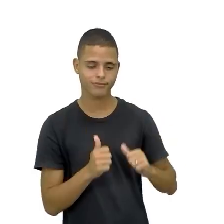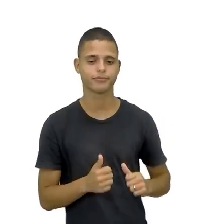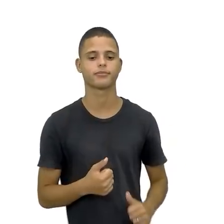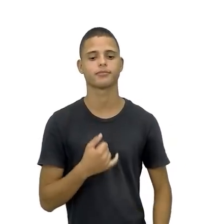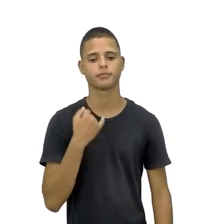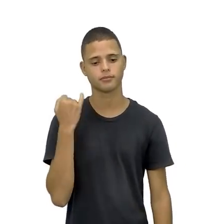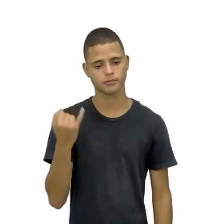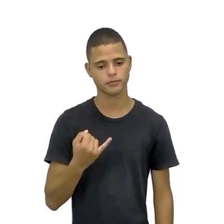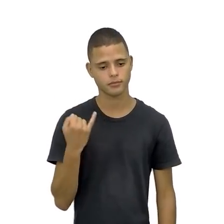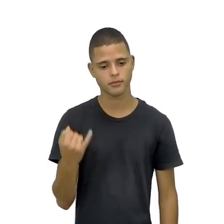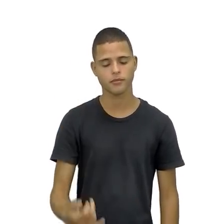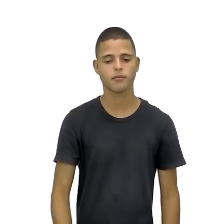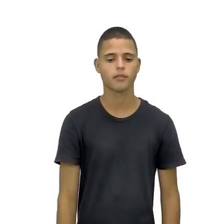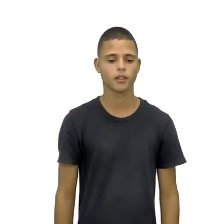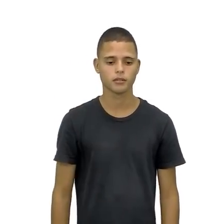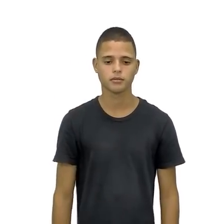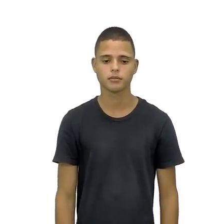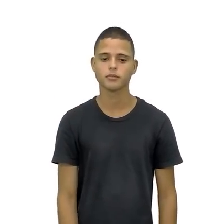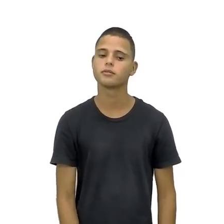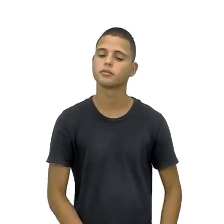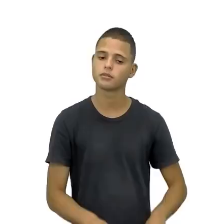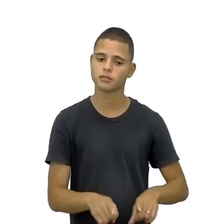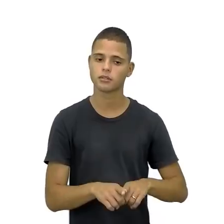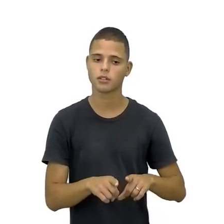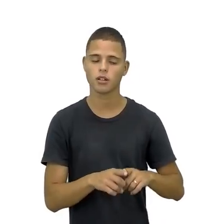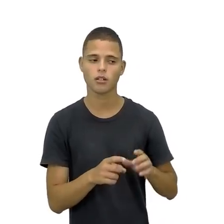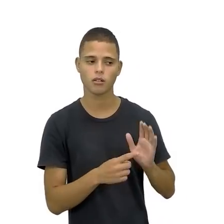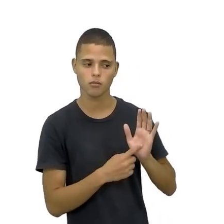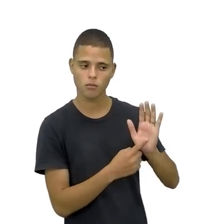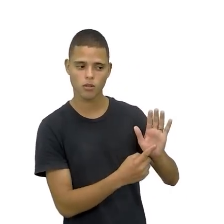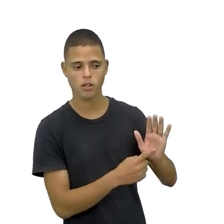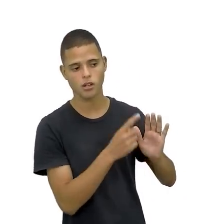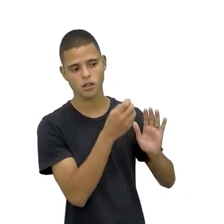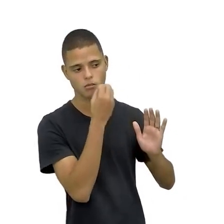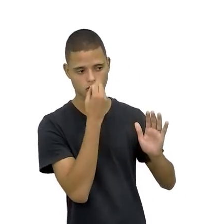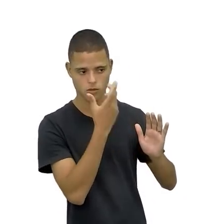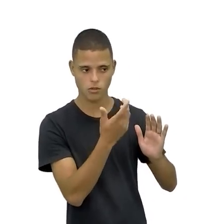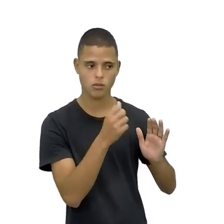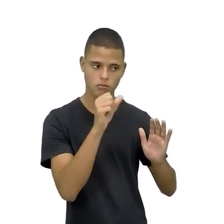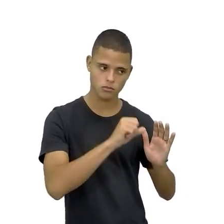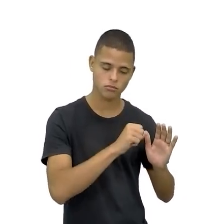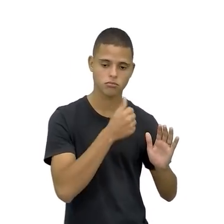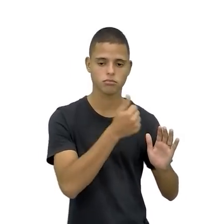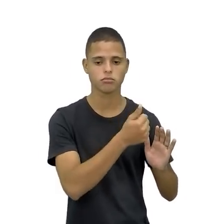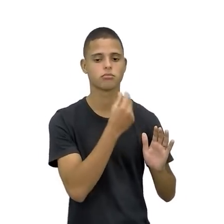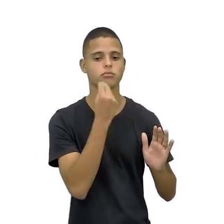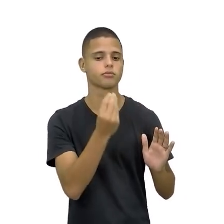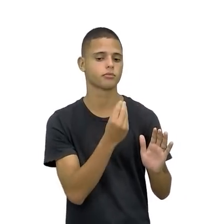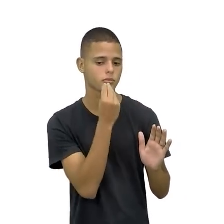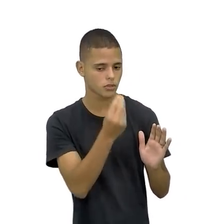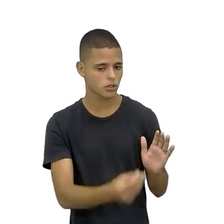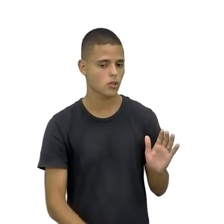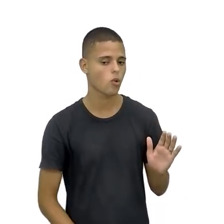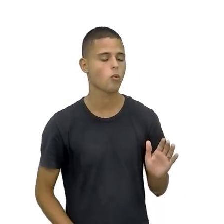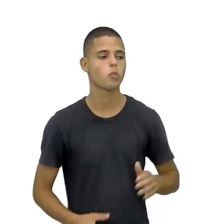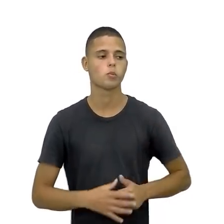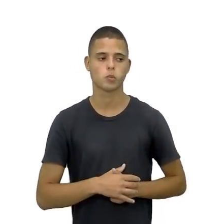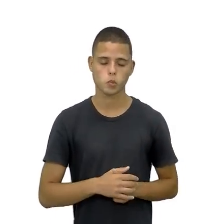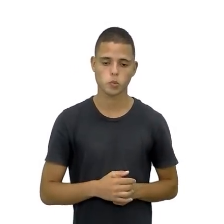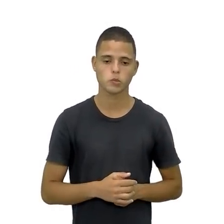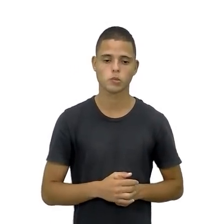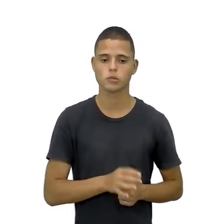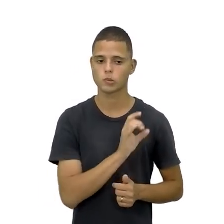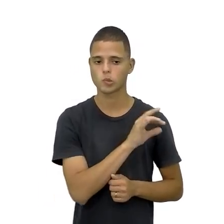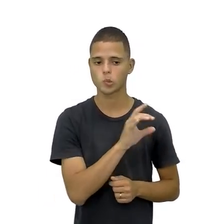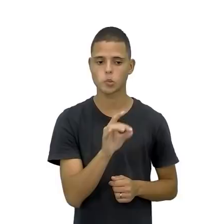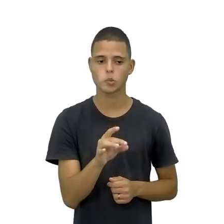feedback para o estudante, né? Retornar aquilo que eles responderam, de que forma essa questão traz para eles,